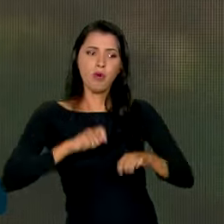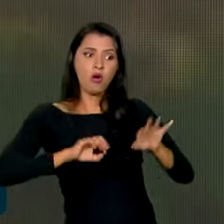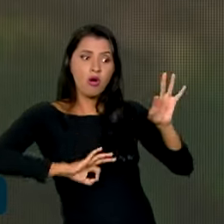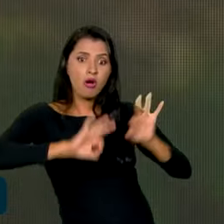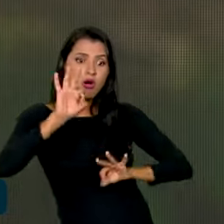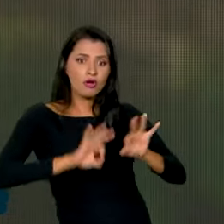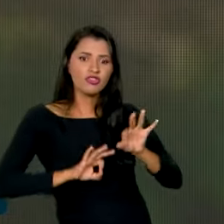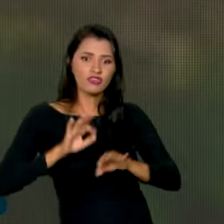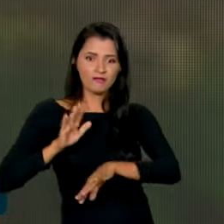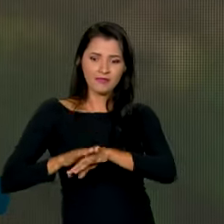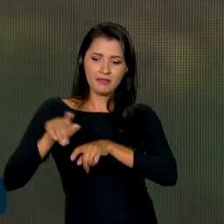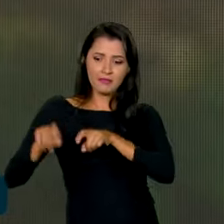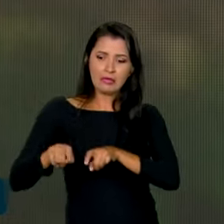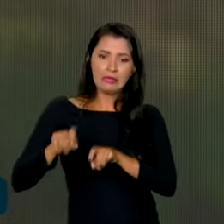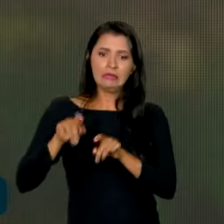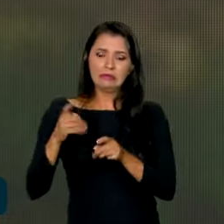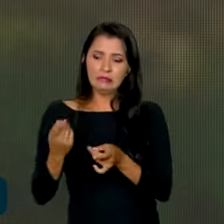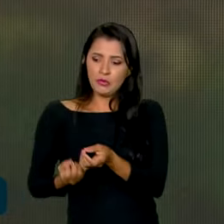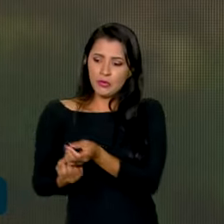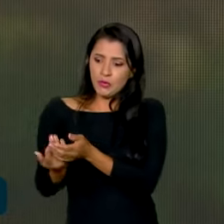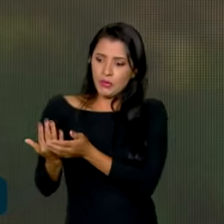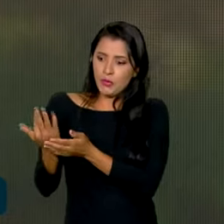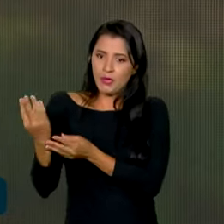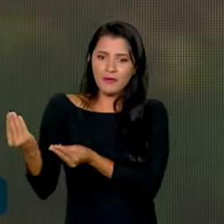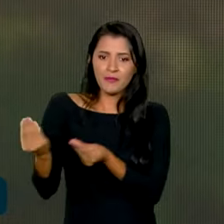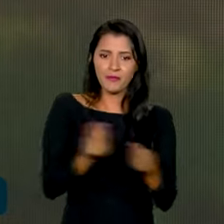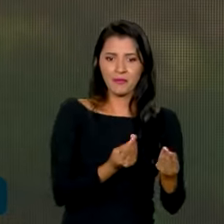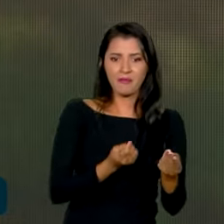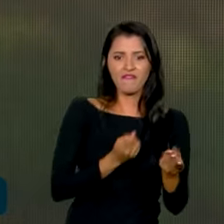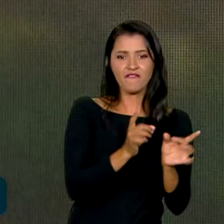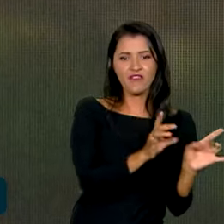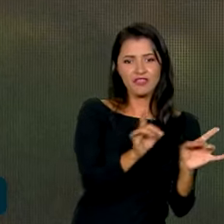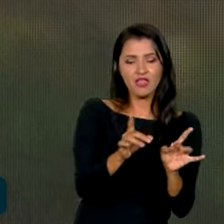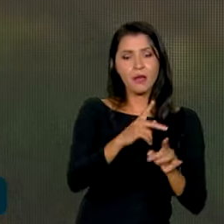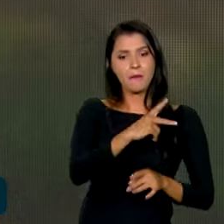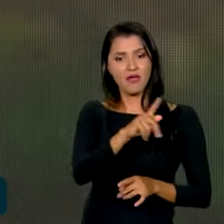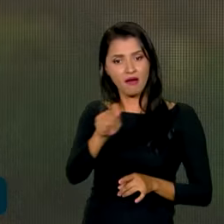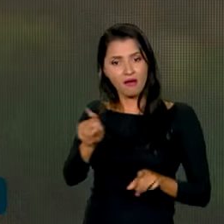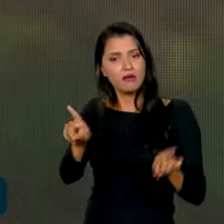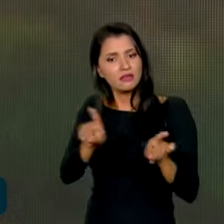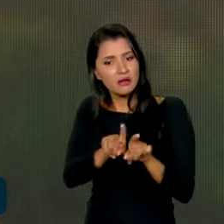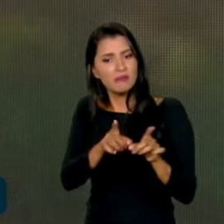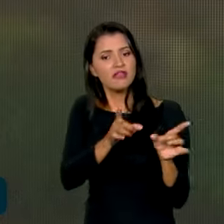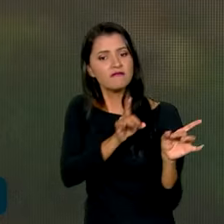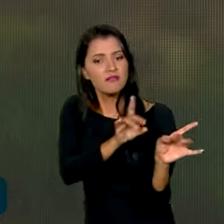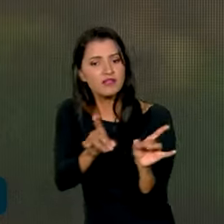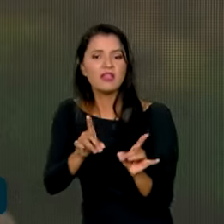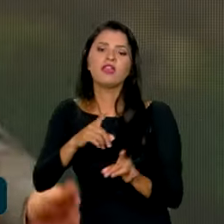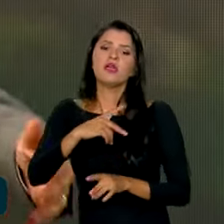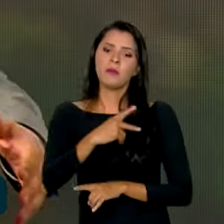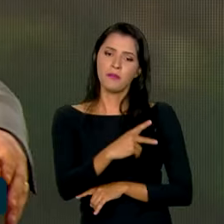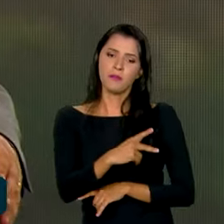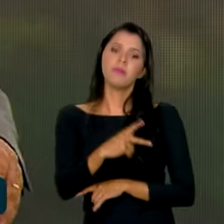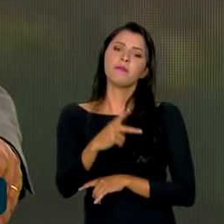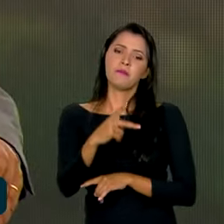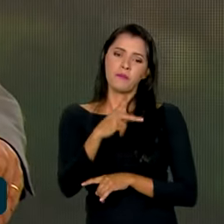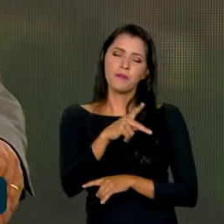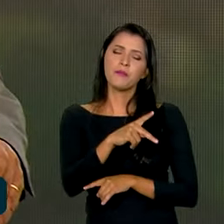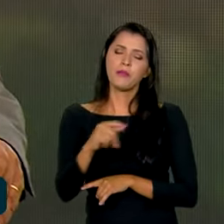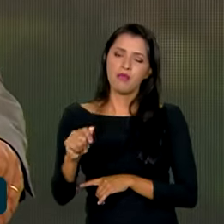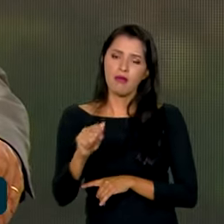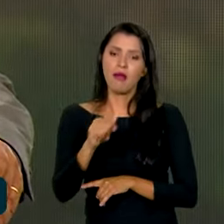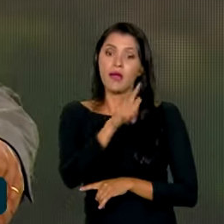organizar para fornecer não só para o PA, mas também para o Programa Nacional de Alimentação